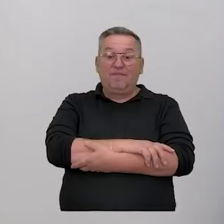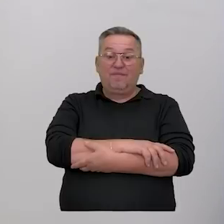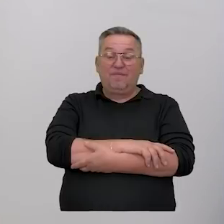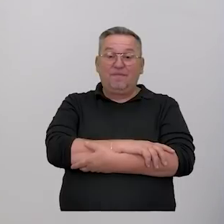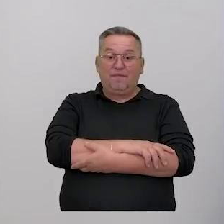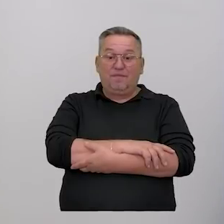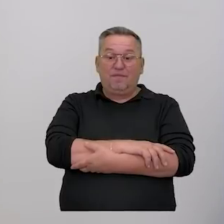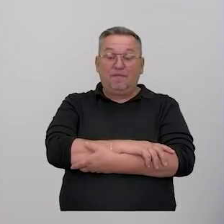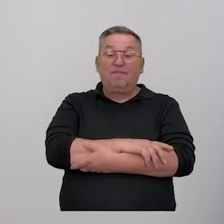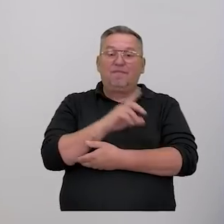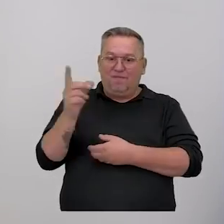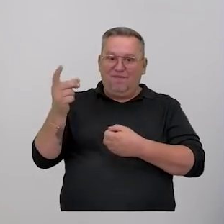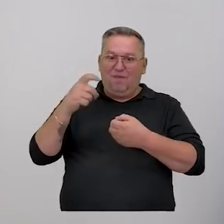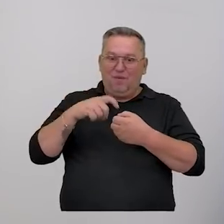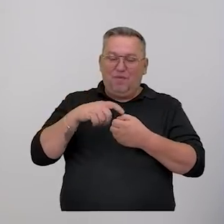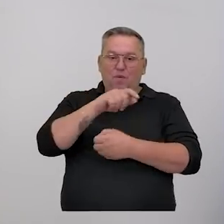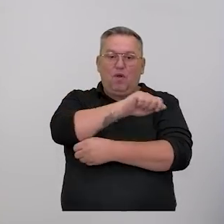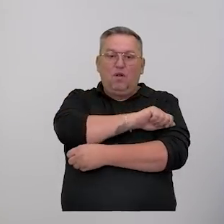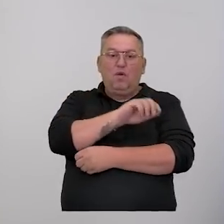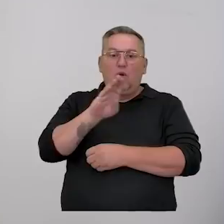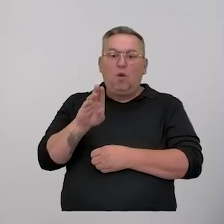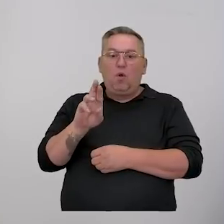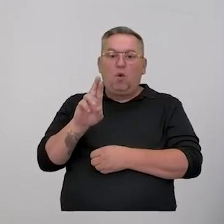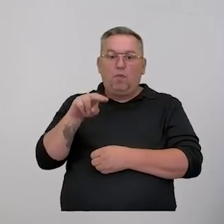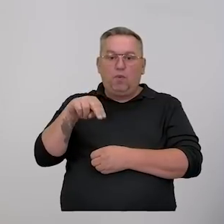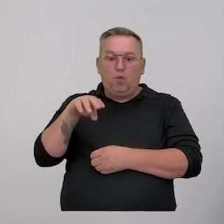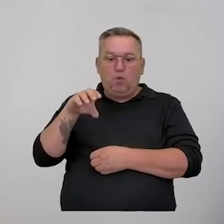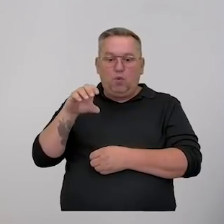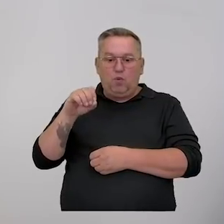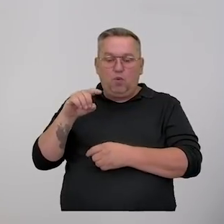Vamos lá então, ó. O aluno Bruno colocou